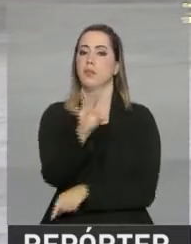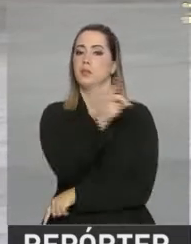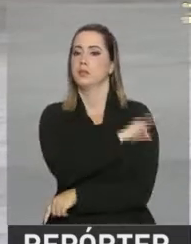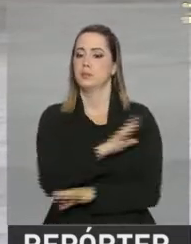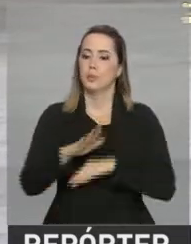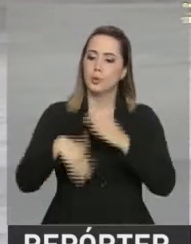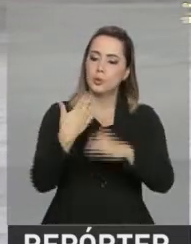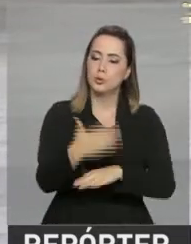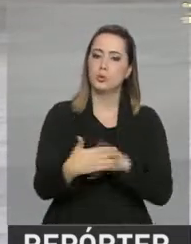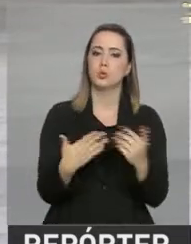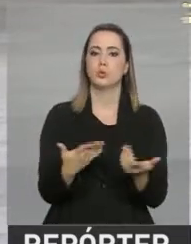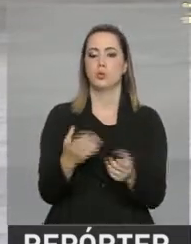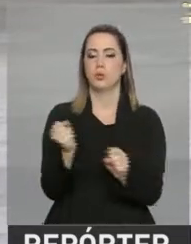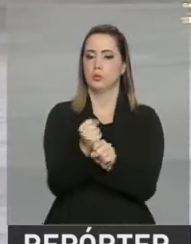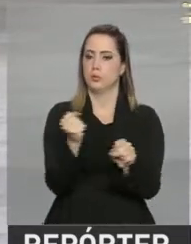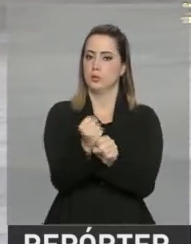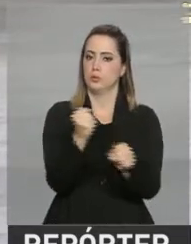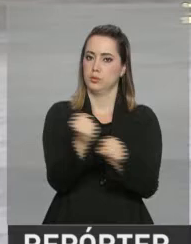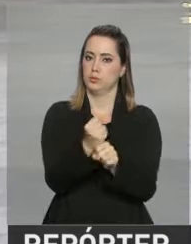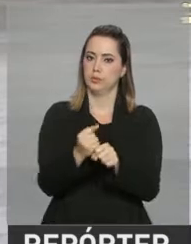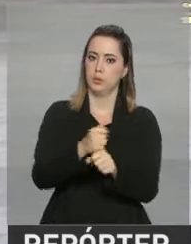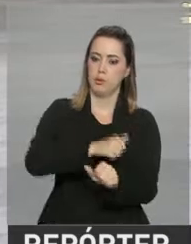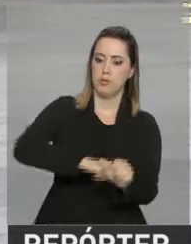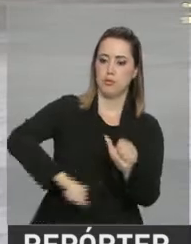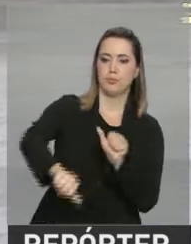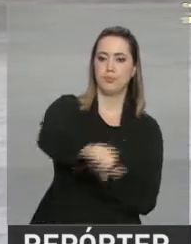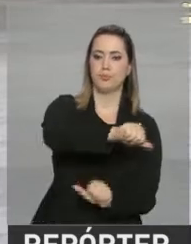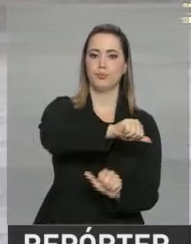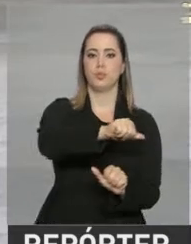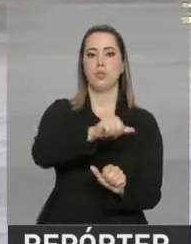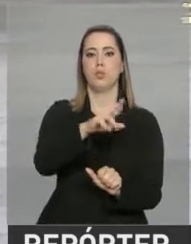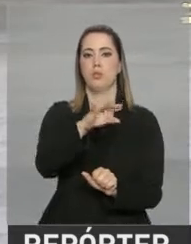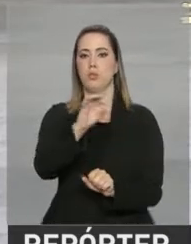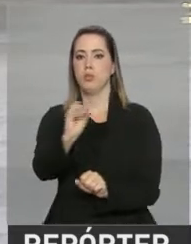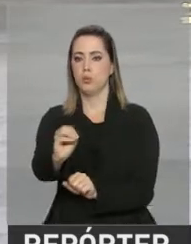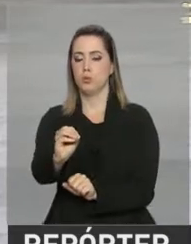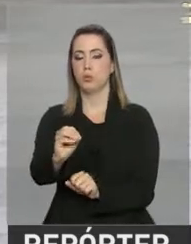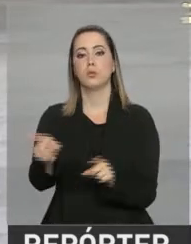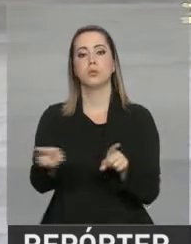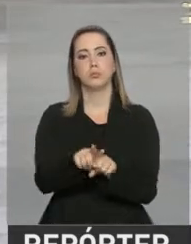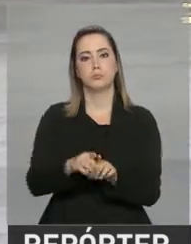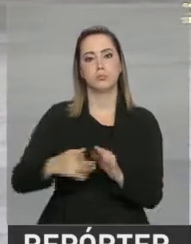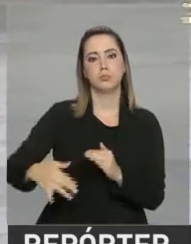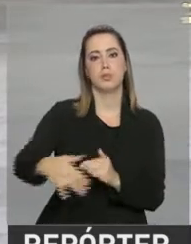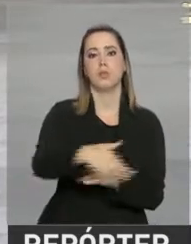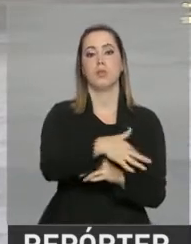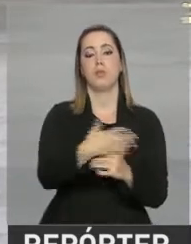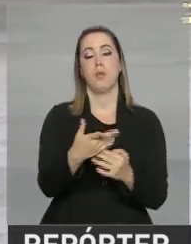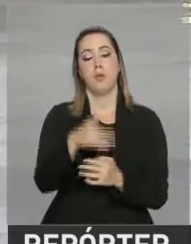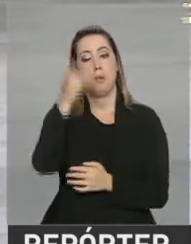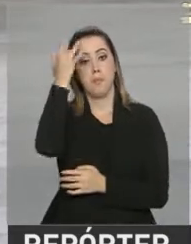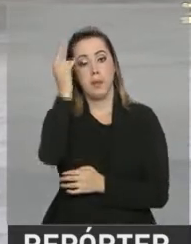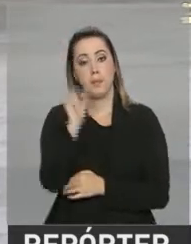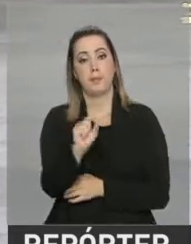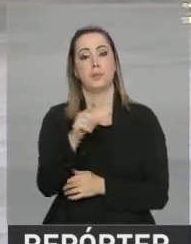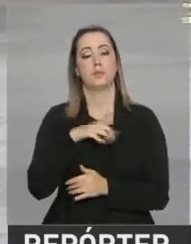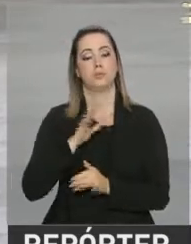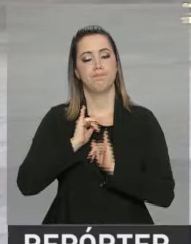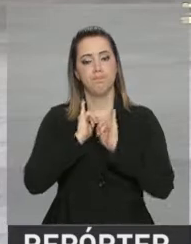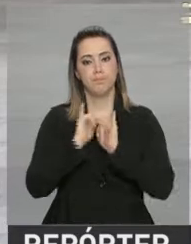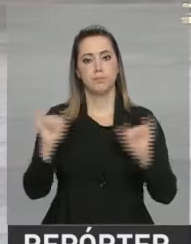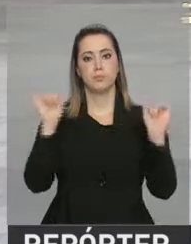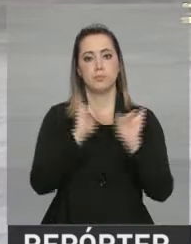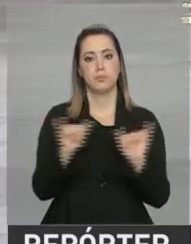no Projeto São Francisco. A previsão é que o edital seja publicado na edição de amanhã do Diário Oficial da União e que as propostas